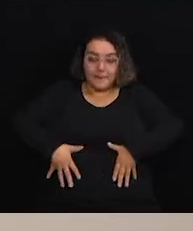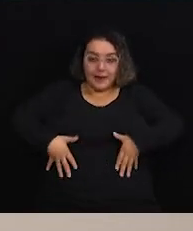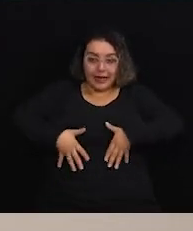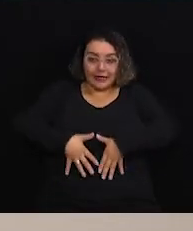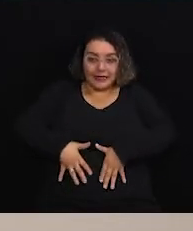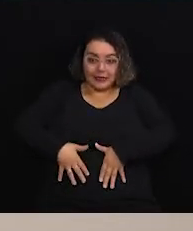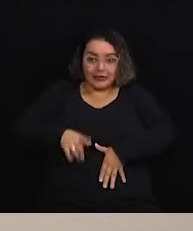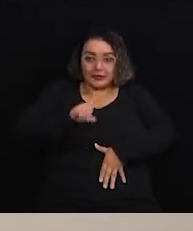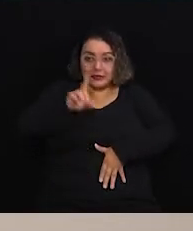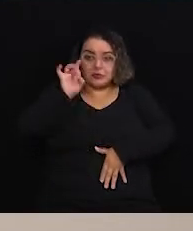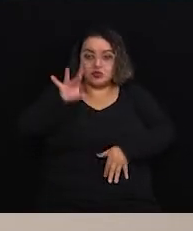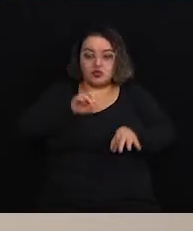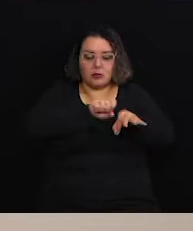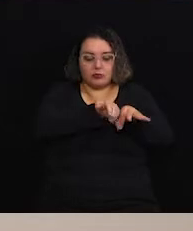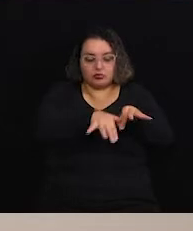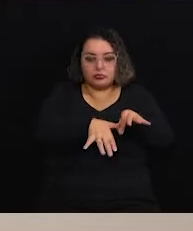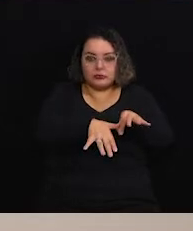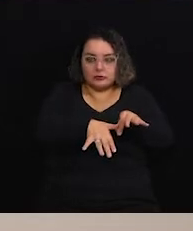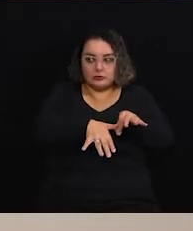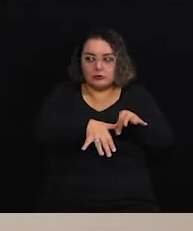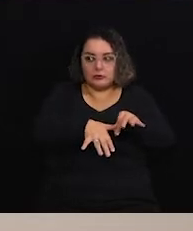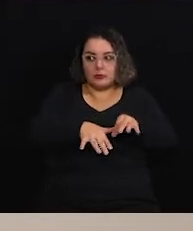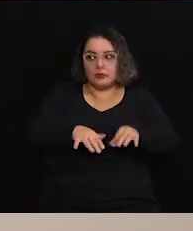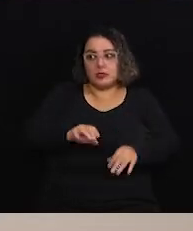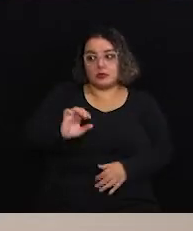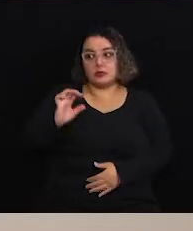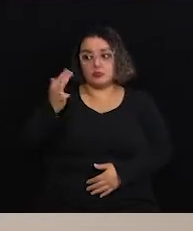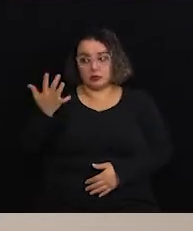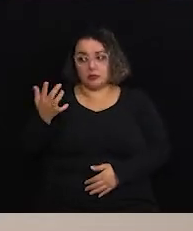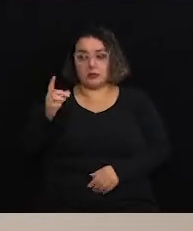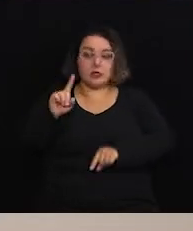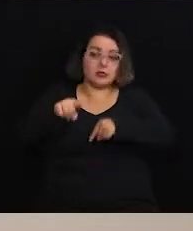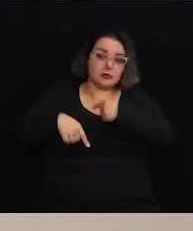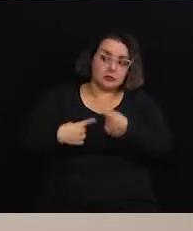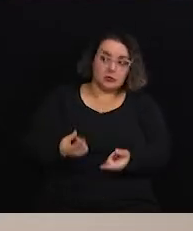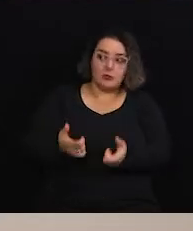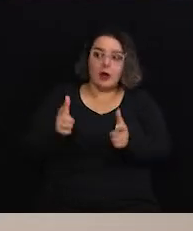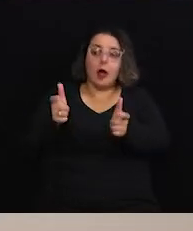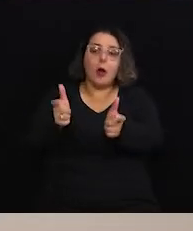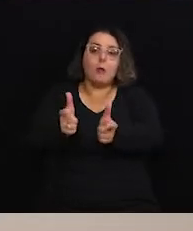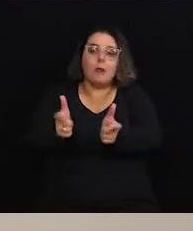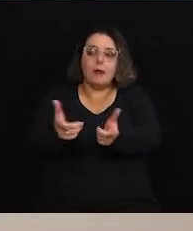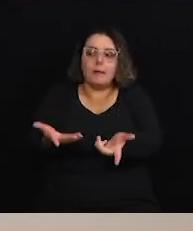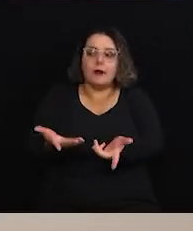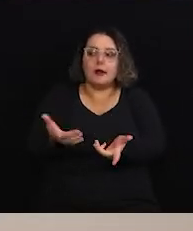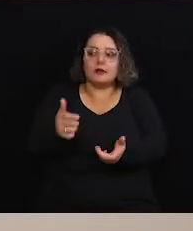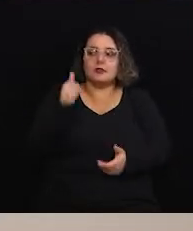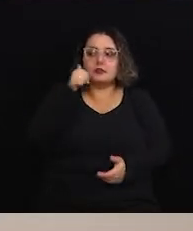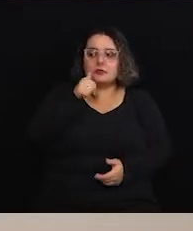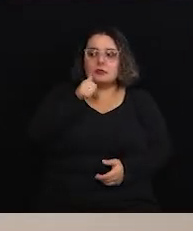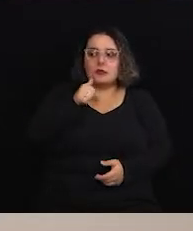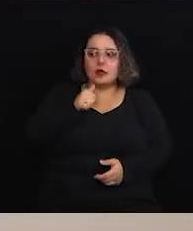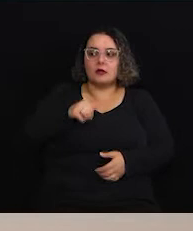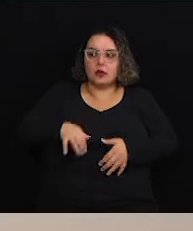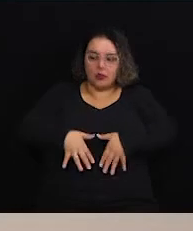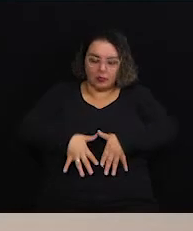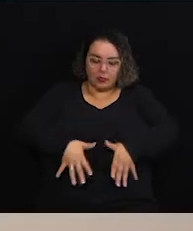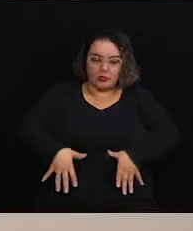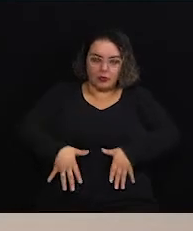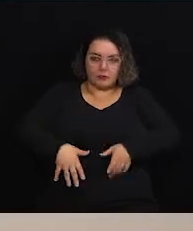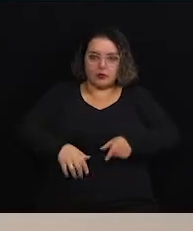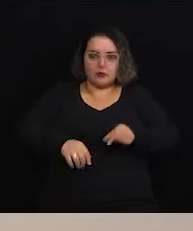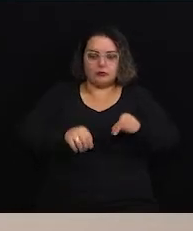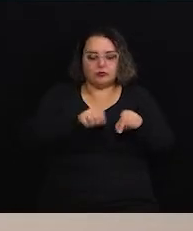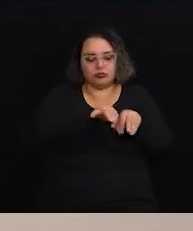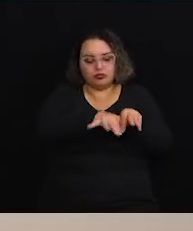isso acontece com 90% das mulheres, esse sangue voltar para dentro da cavidade abdominal. Mas só 10%, como você já falou